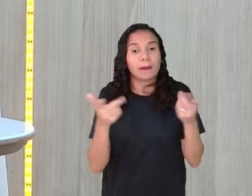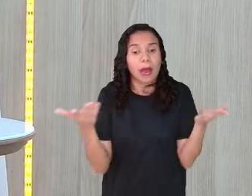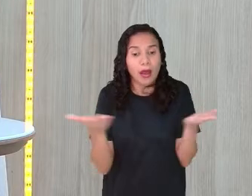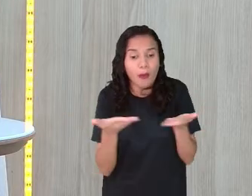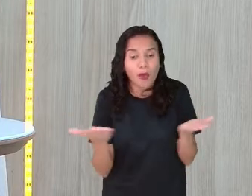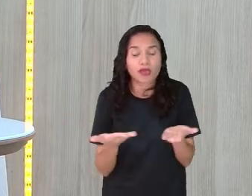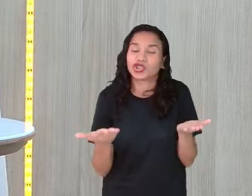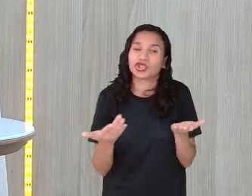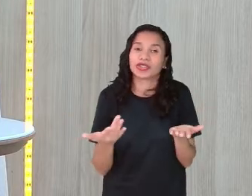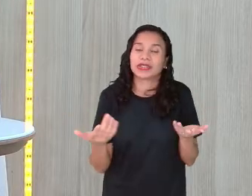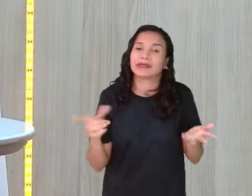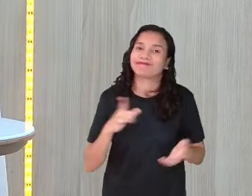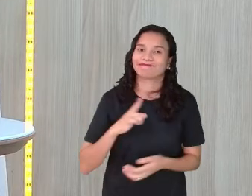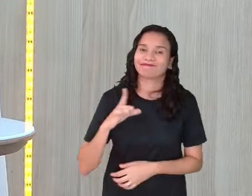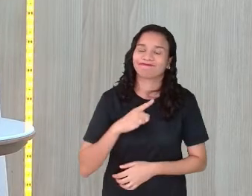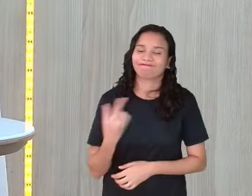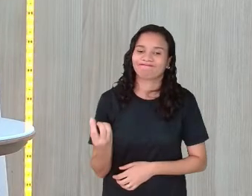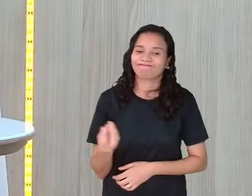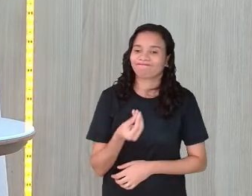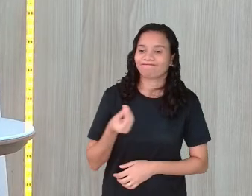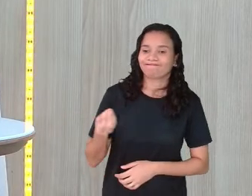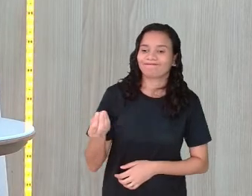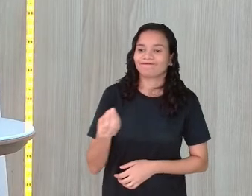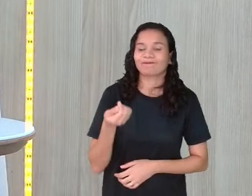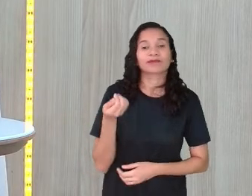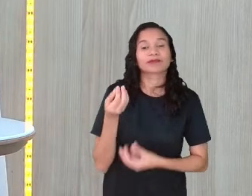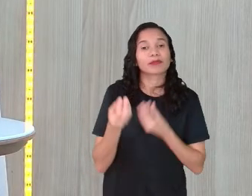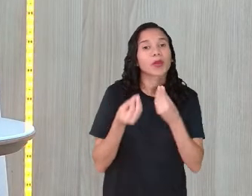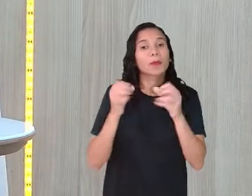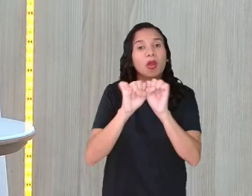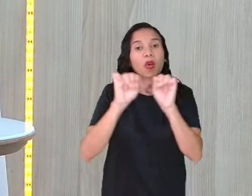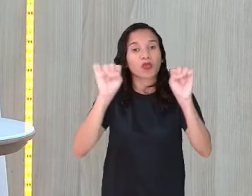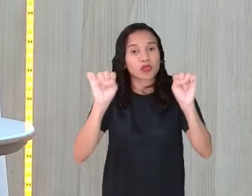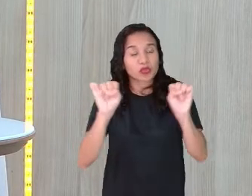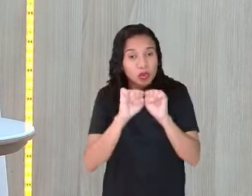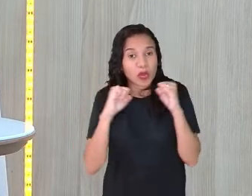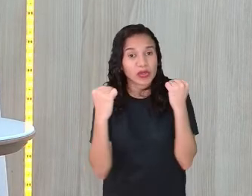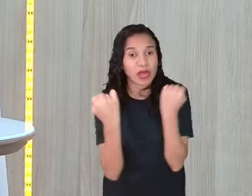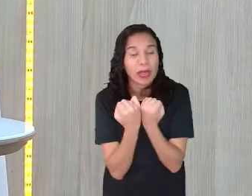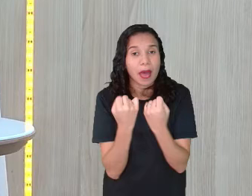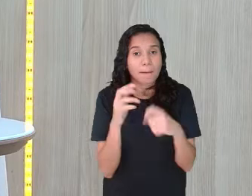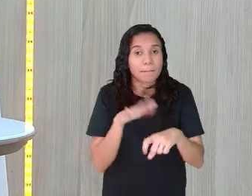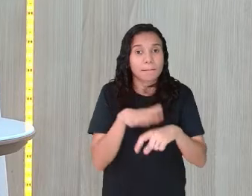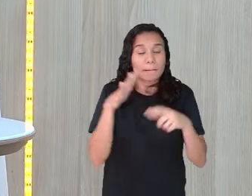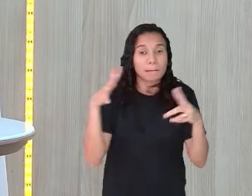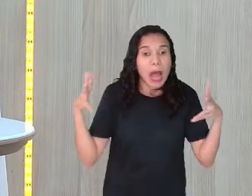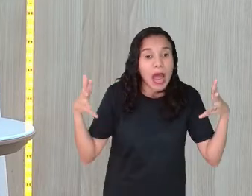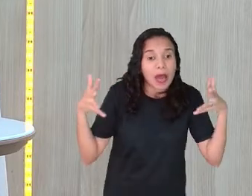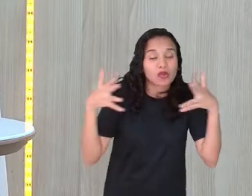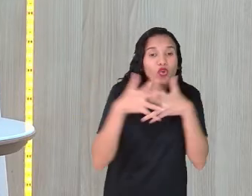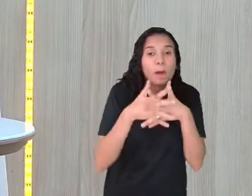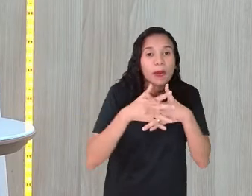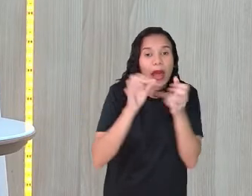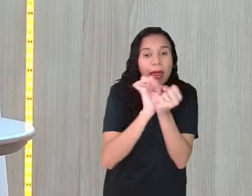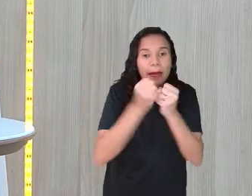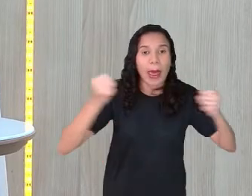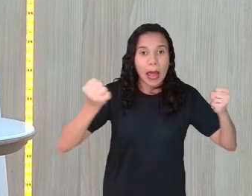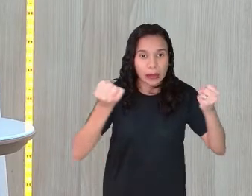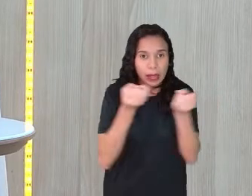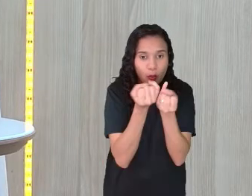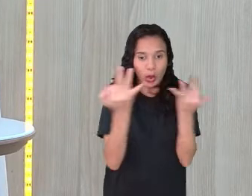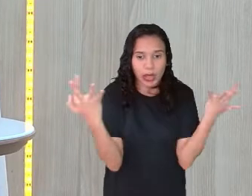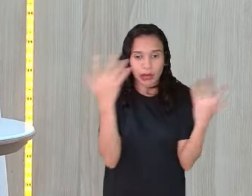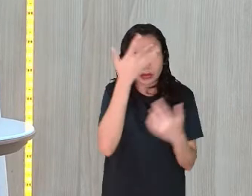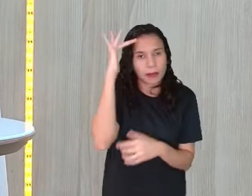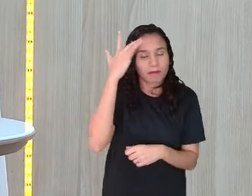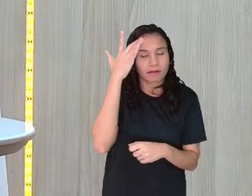sociedade de hoje em dia, a gente está numa sociedade muito mais complexa. O crescimento populacional